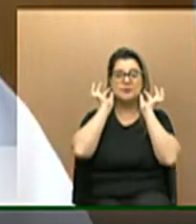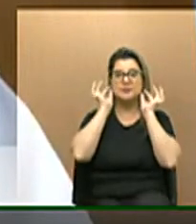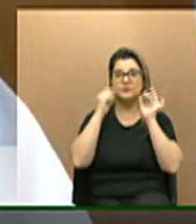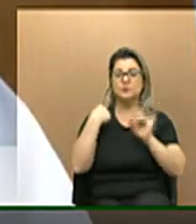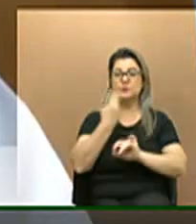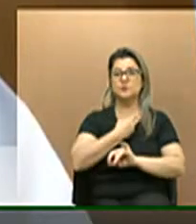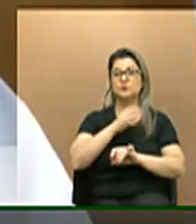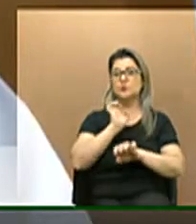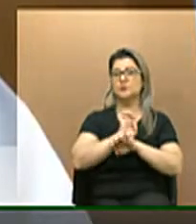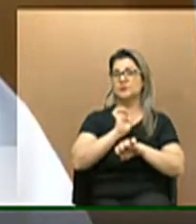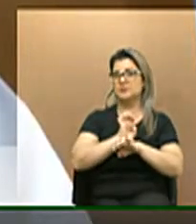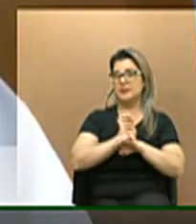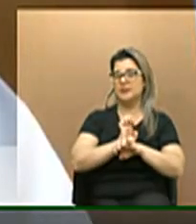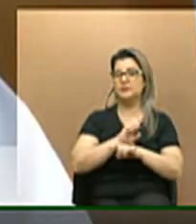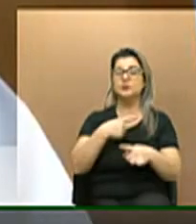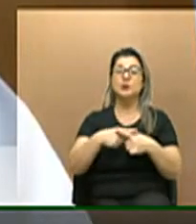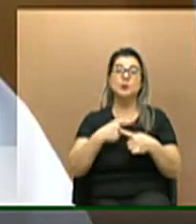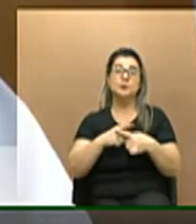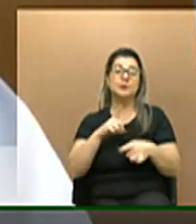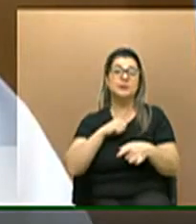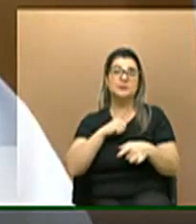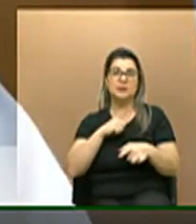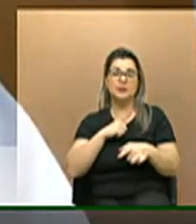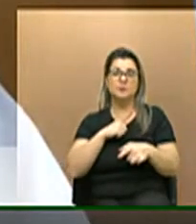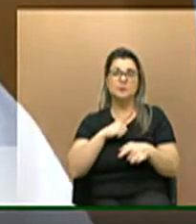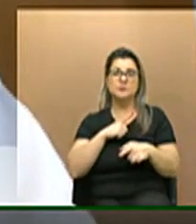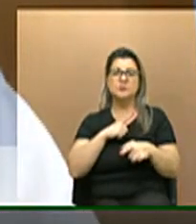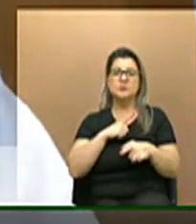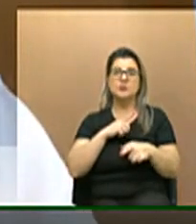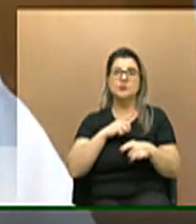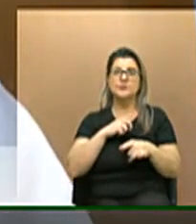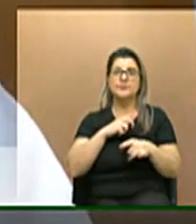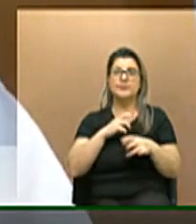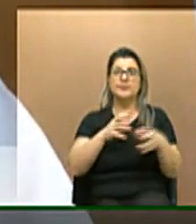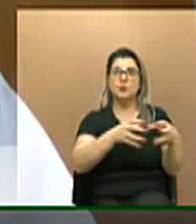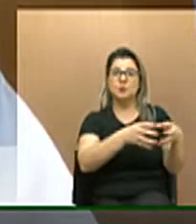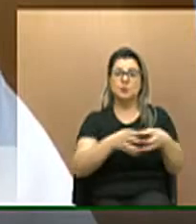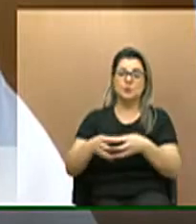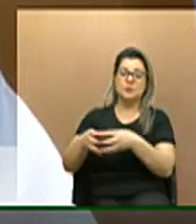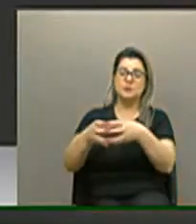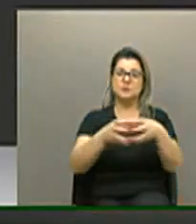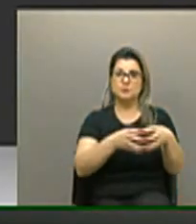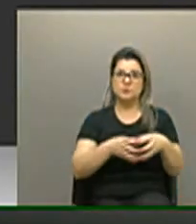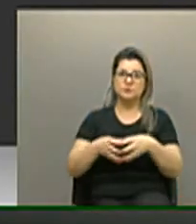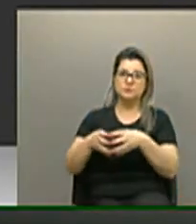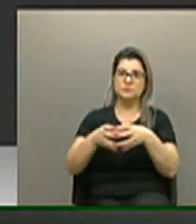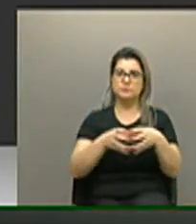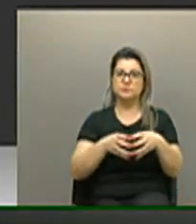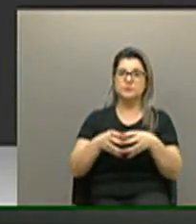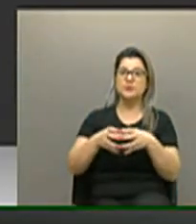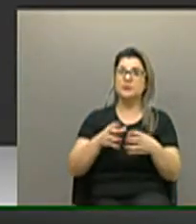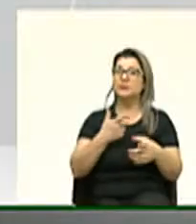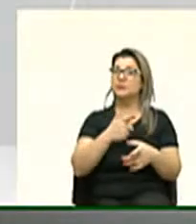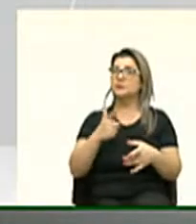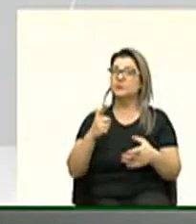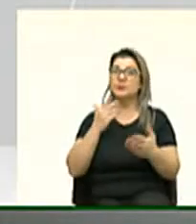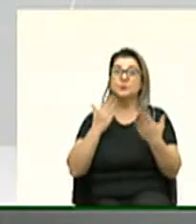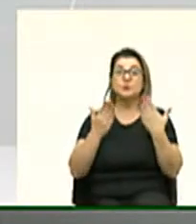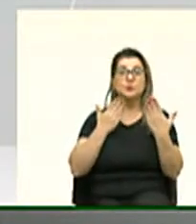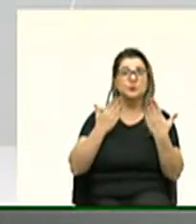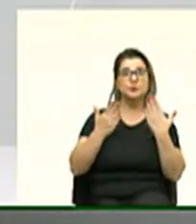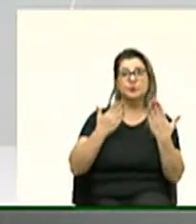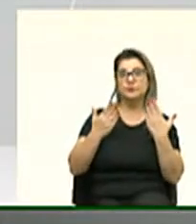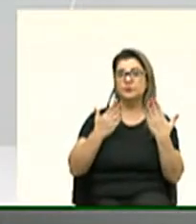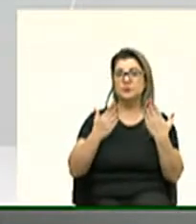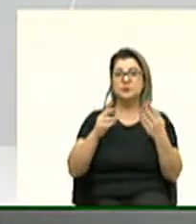potenciais turísticos para serem desenvolvidos. E não tenho dúvida alguma que um município organizado, um